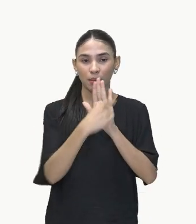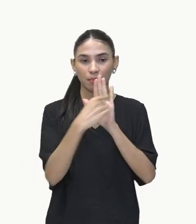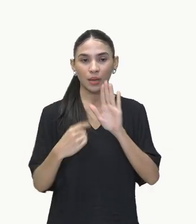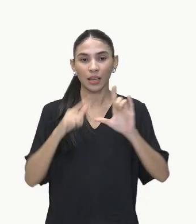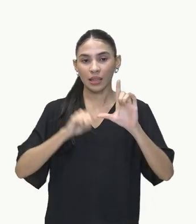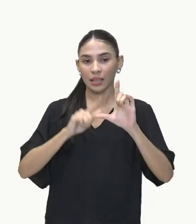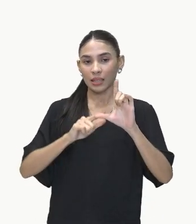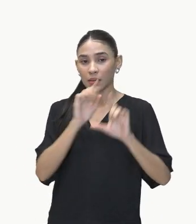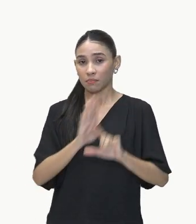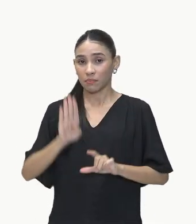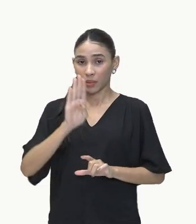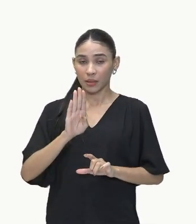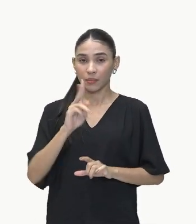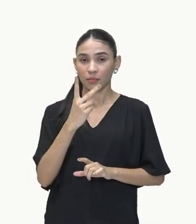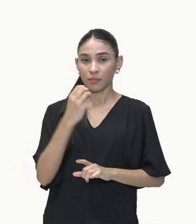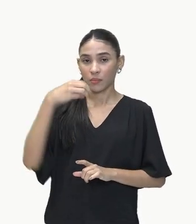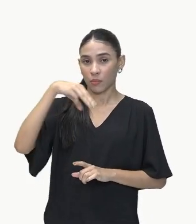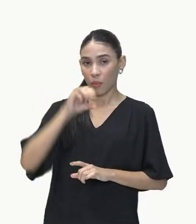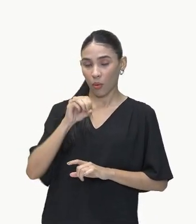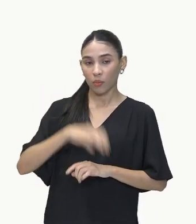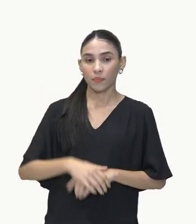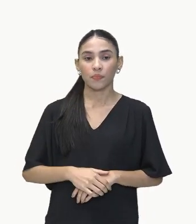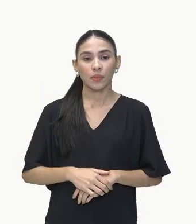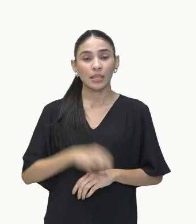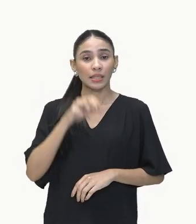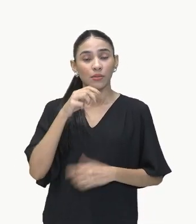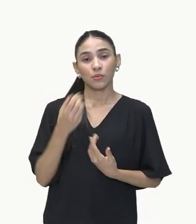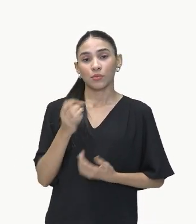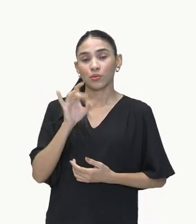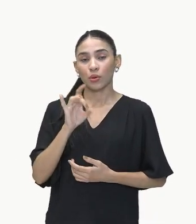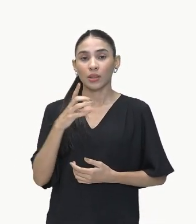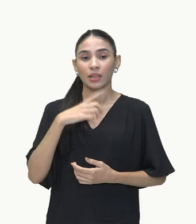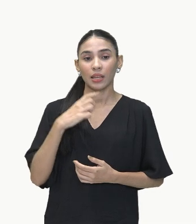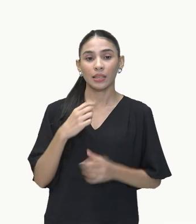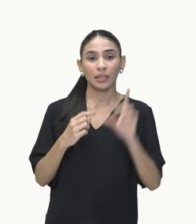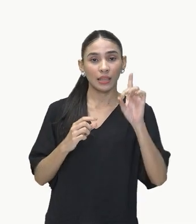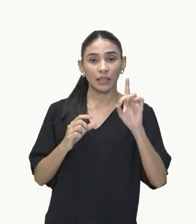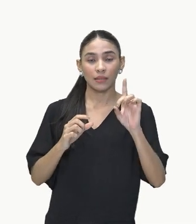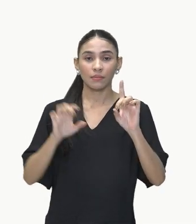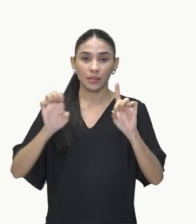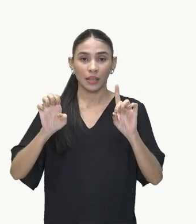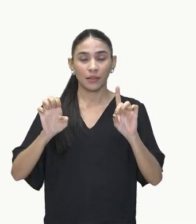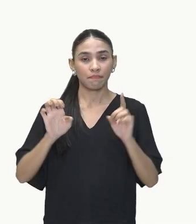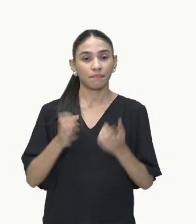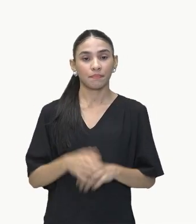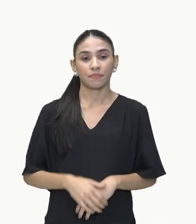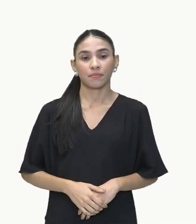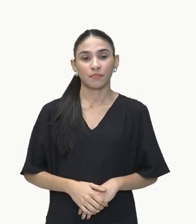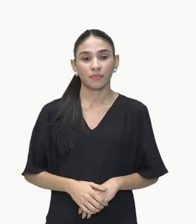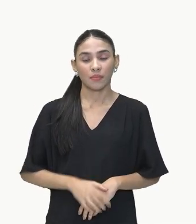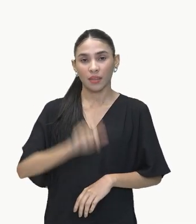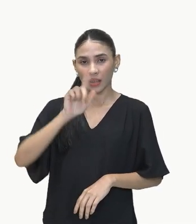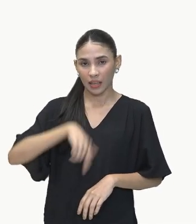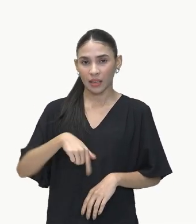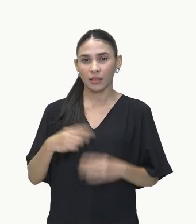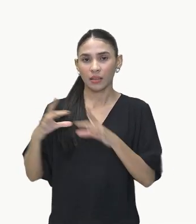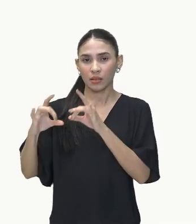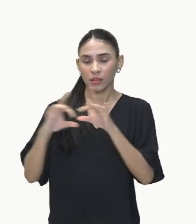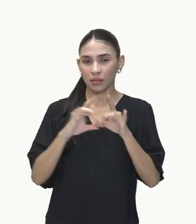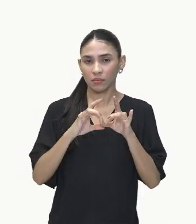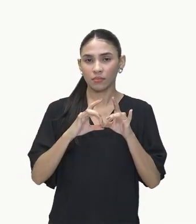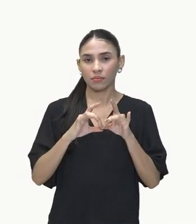é homogênea. Você fica entre a letra D e a letra E. Ela é uma cadeia saturada